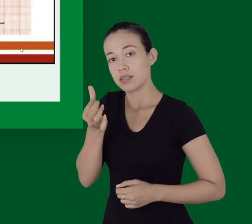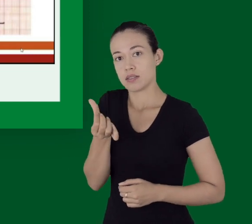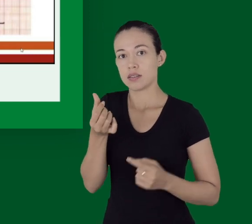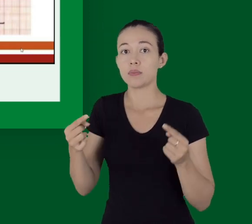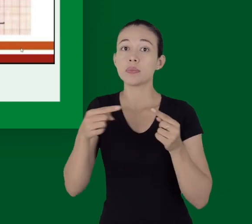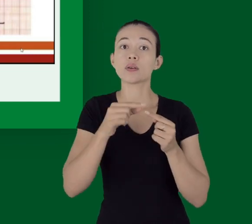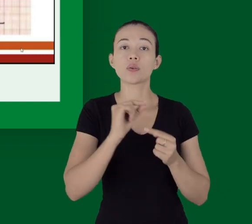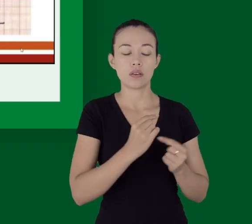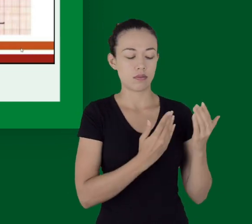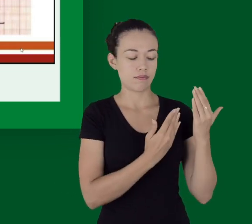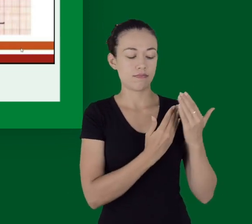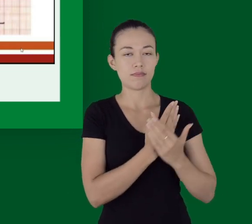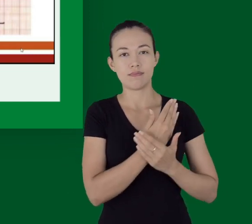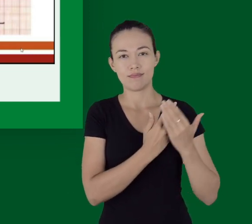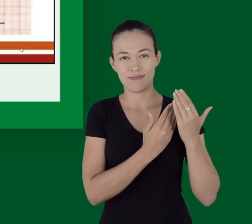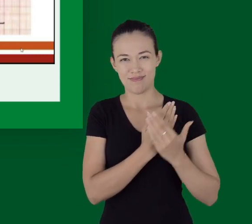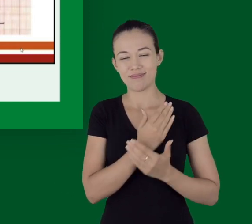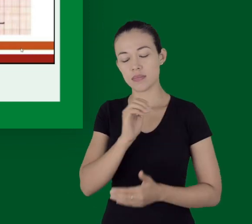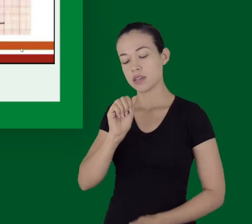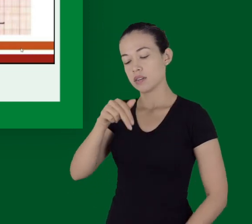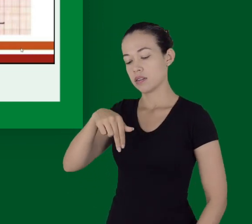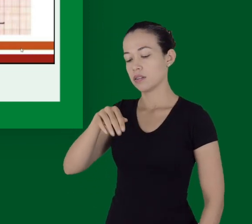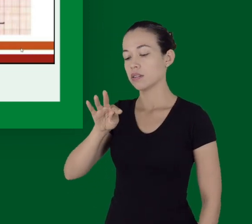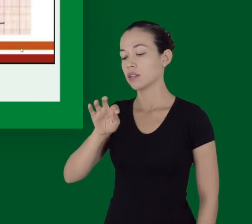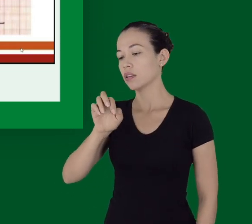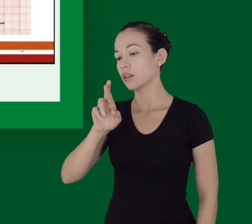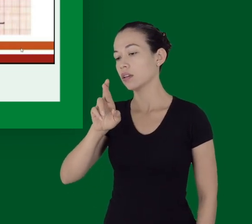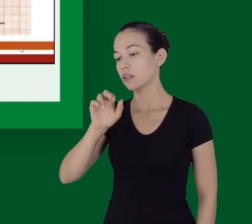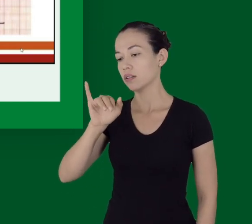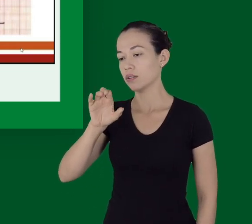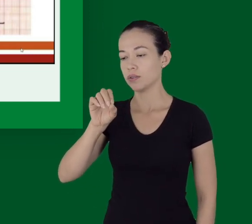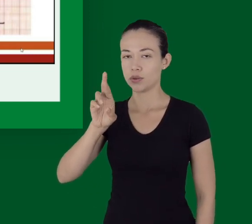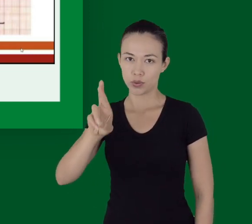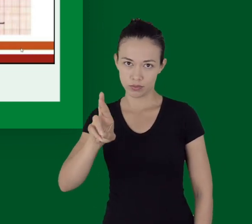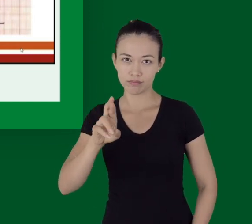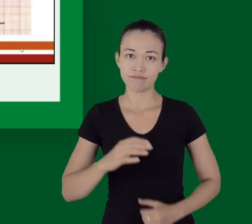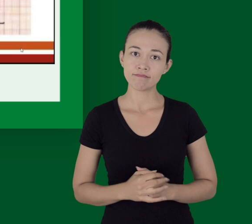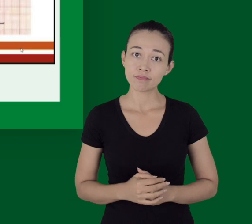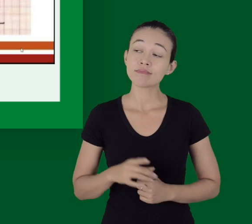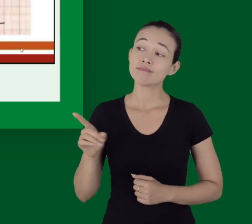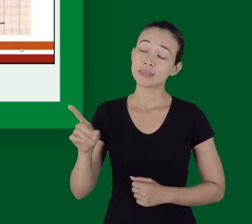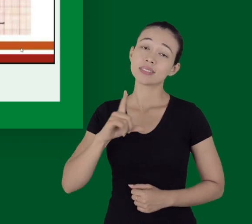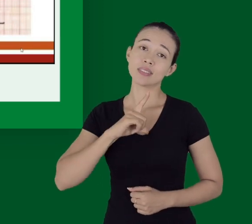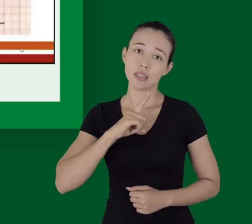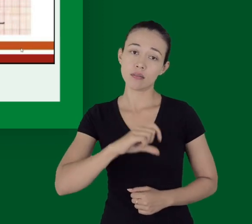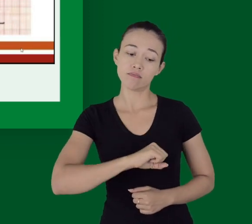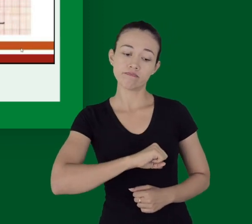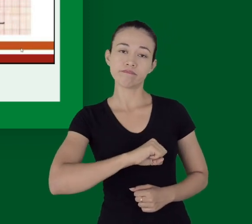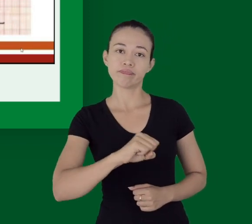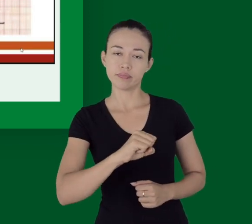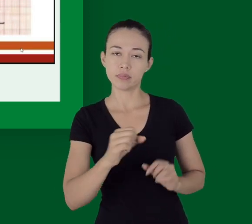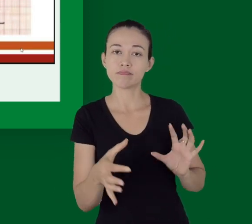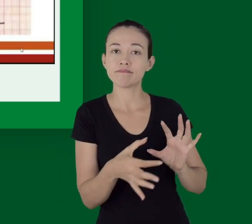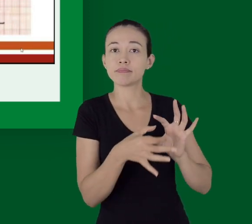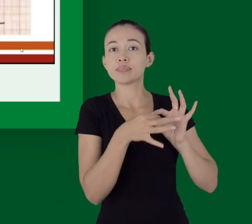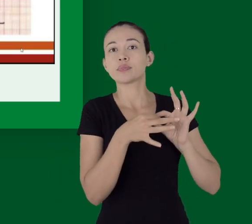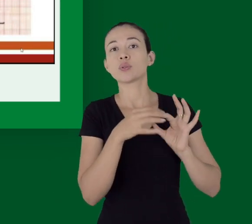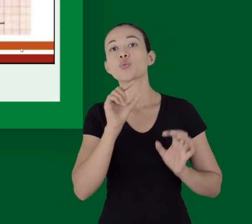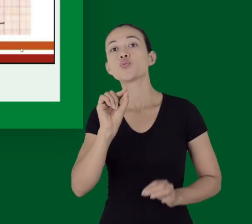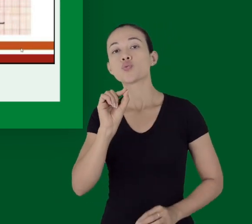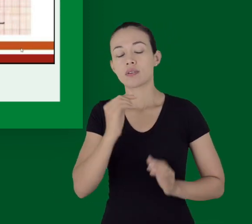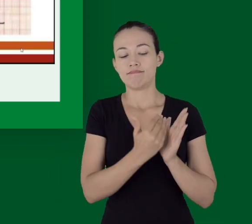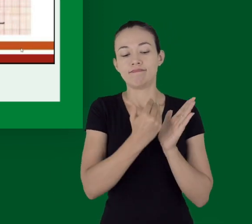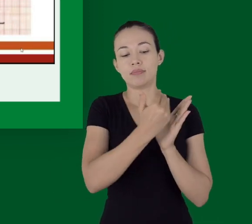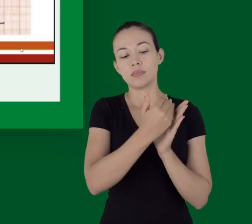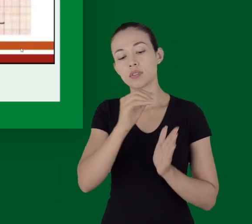Aí tem um suprinha que tem um infarto aí com supra. Principalmente se ele vier junto com dor torácica,